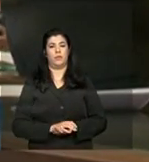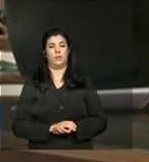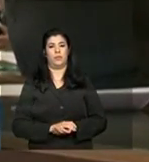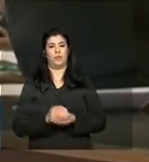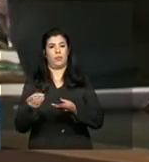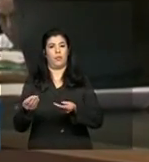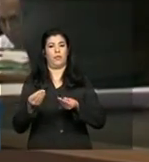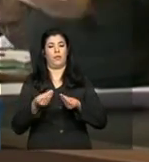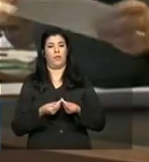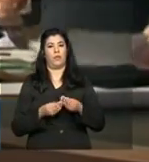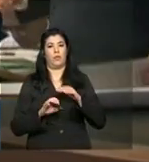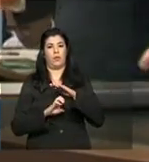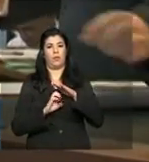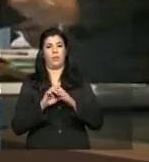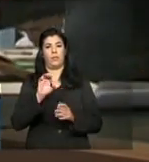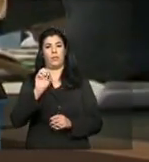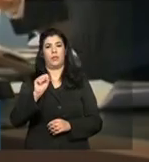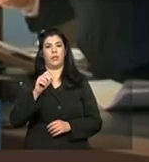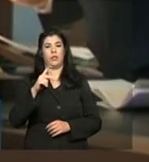Corretora Spinelli.